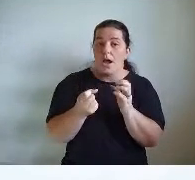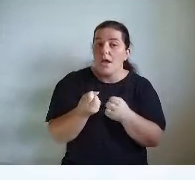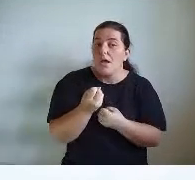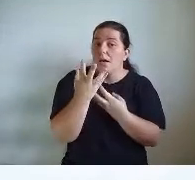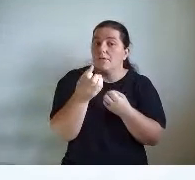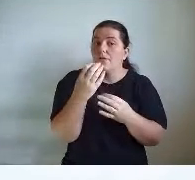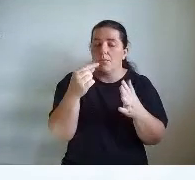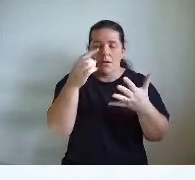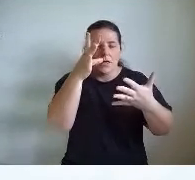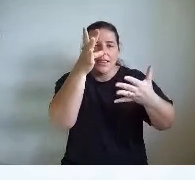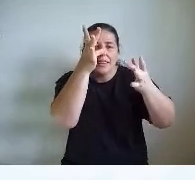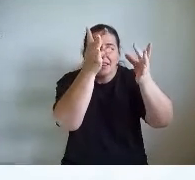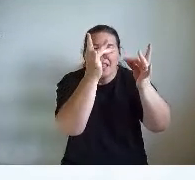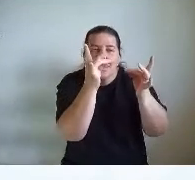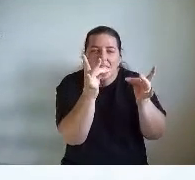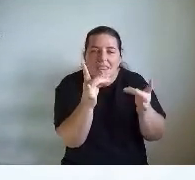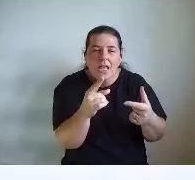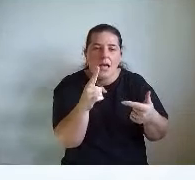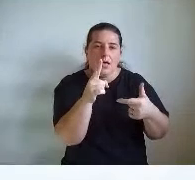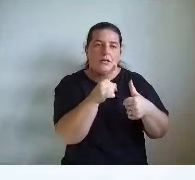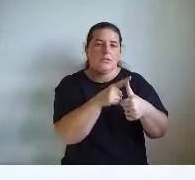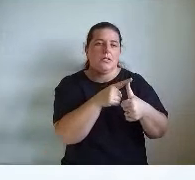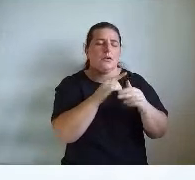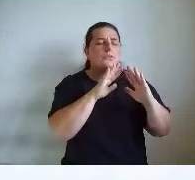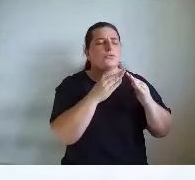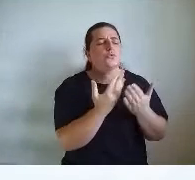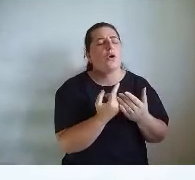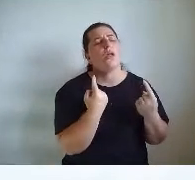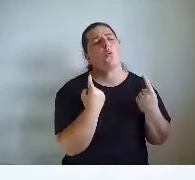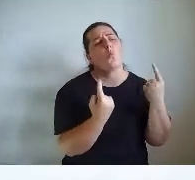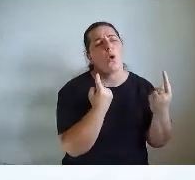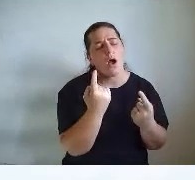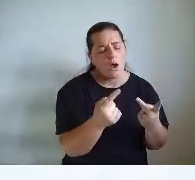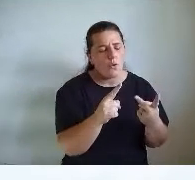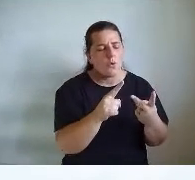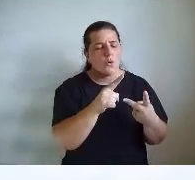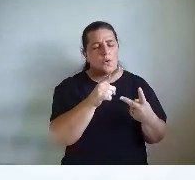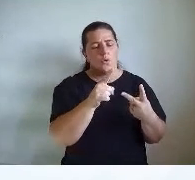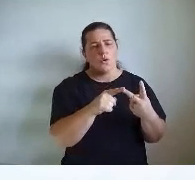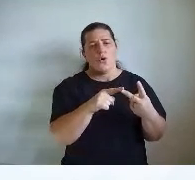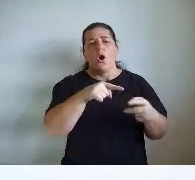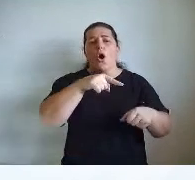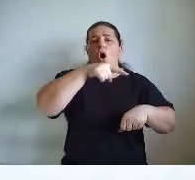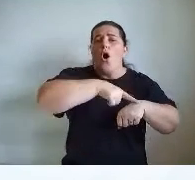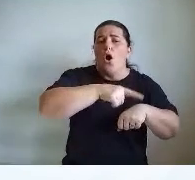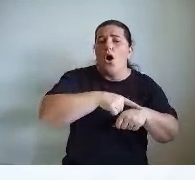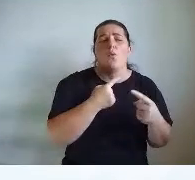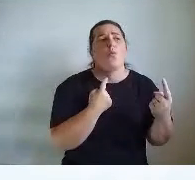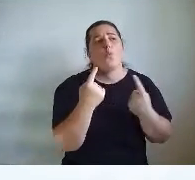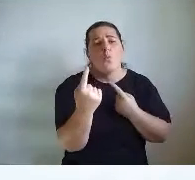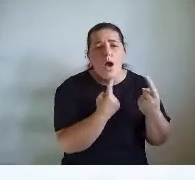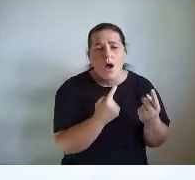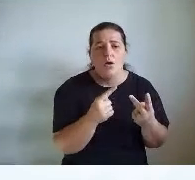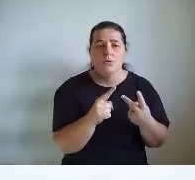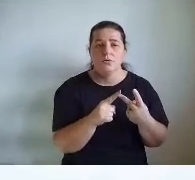qual é a escola, que horário, que tipo de situação, né, que realmente é o objetivo, digamos